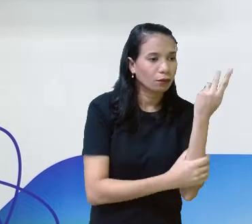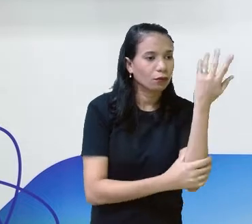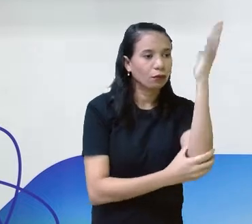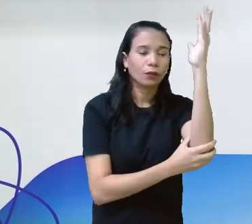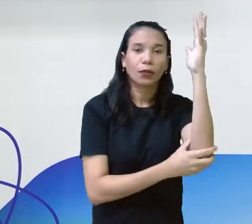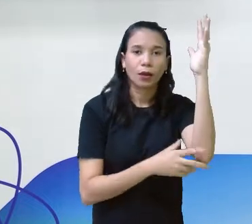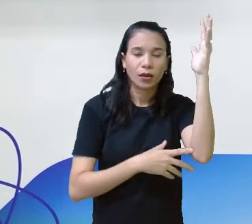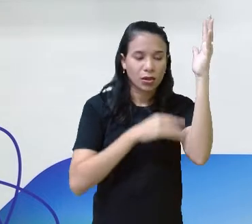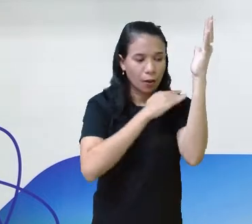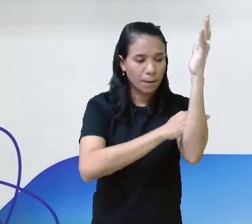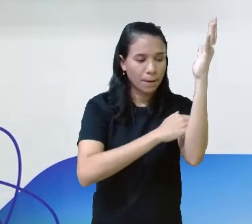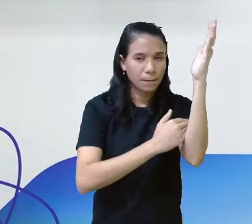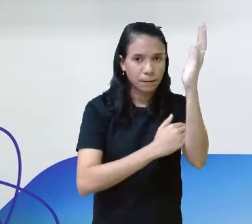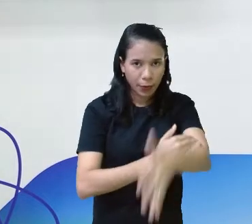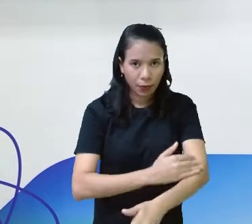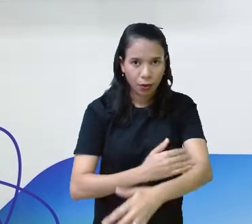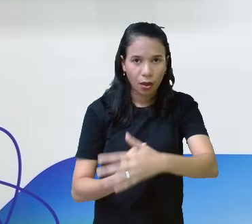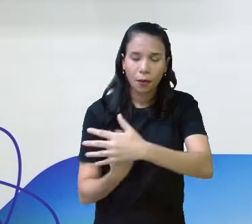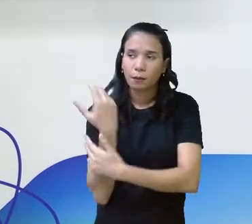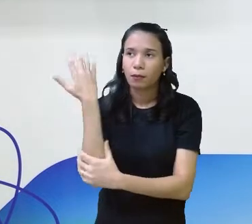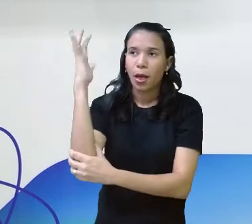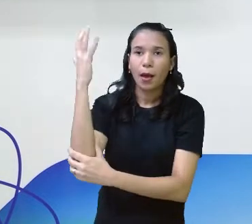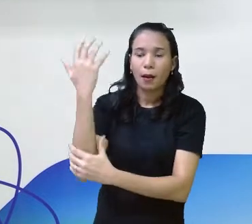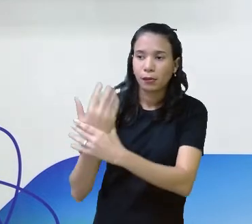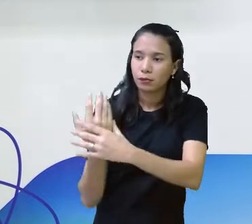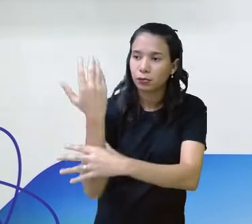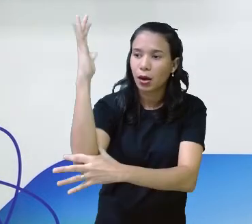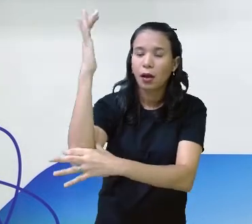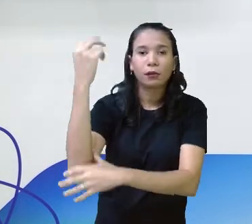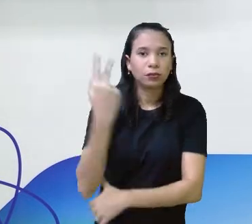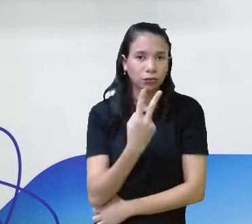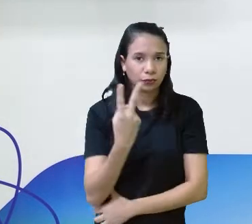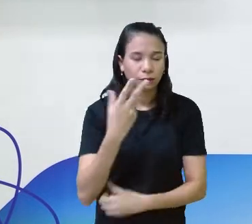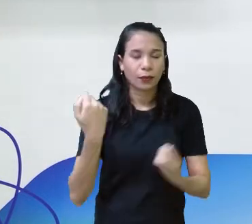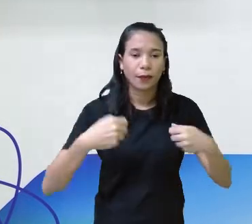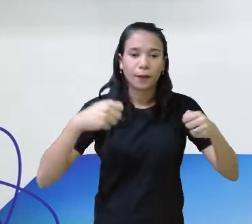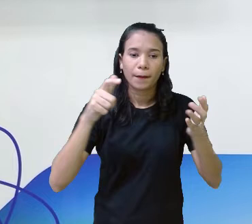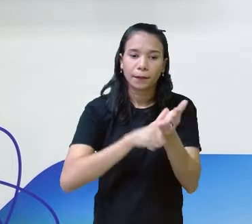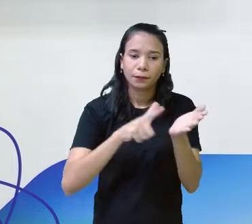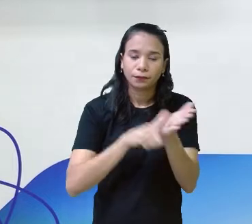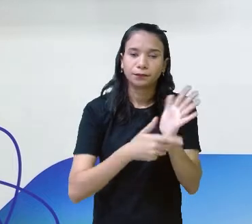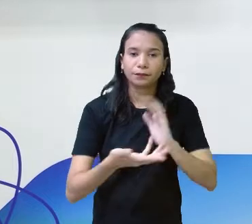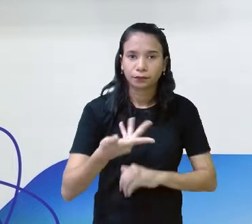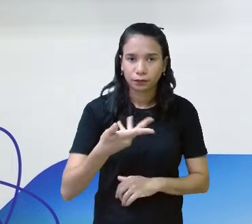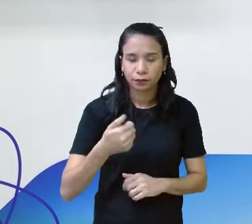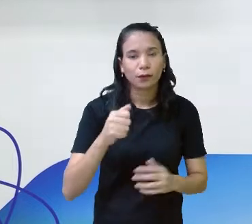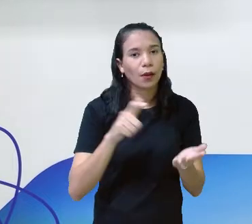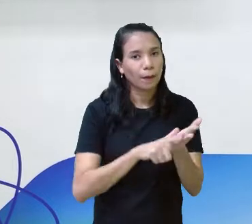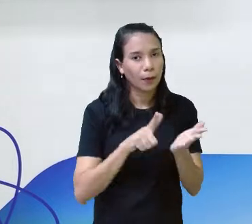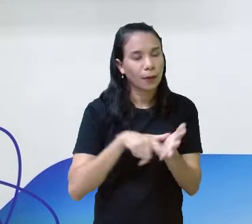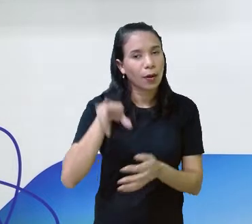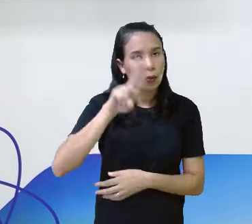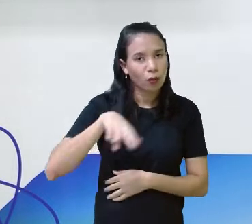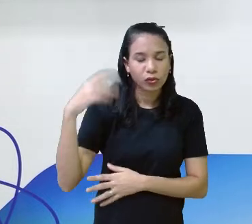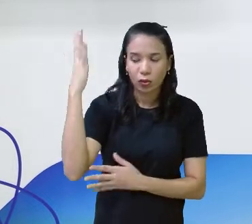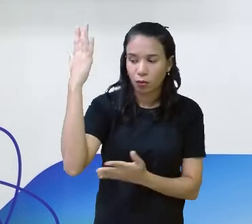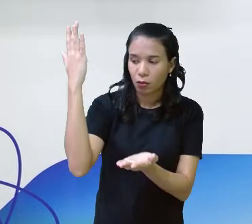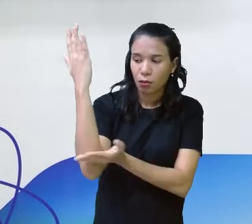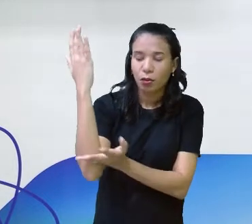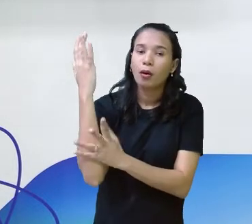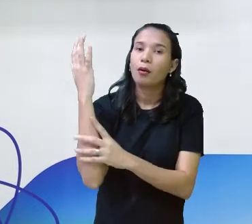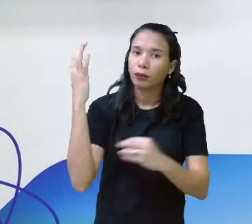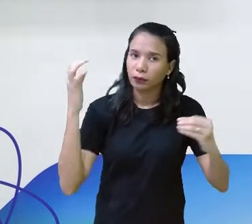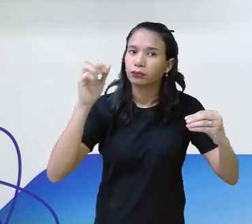tiro uma árvore e planto duas no lugar. Se eu preciso fazer papel, vocês sabem que o papel vem do tronco das árvores, sim ou